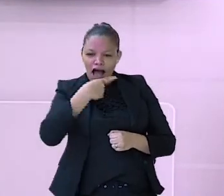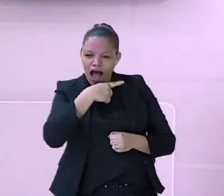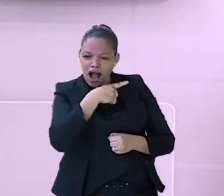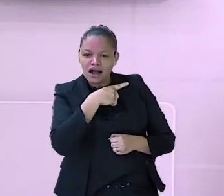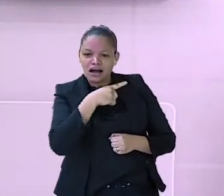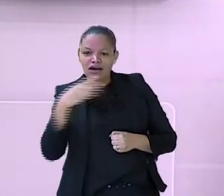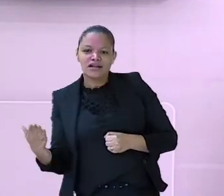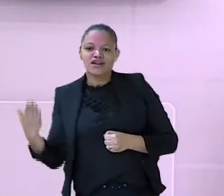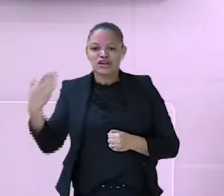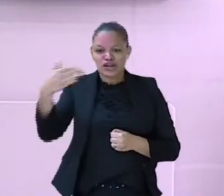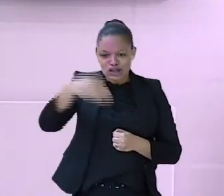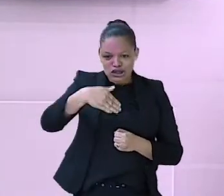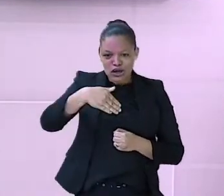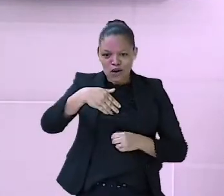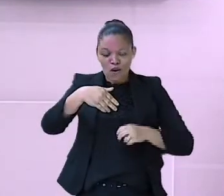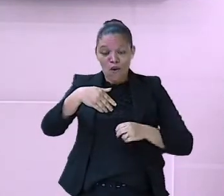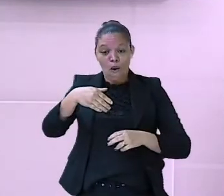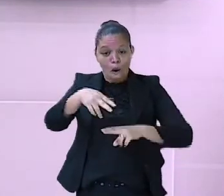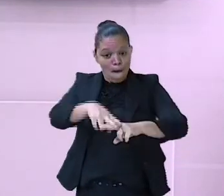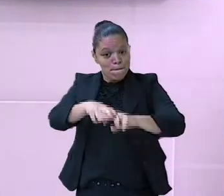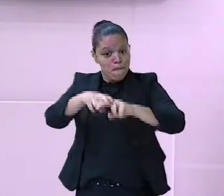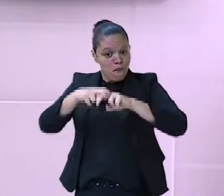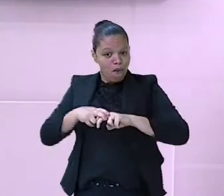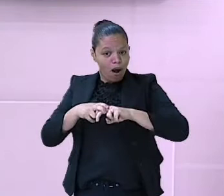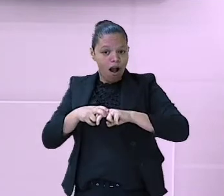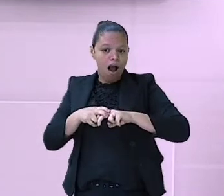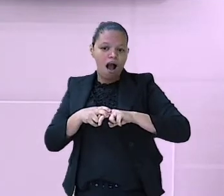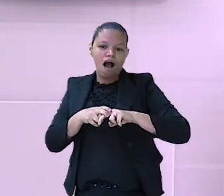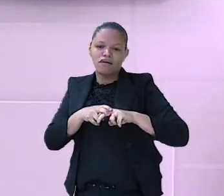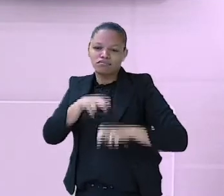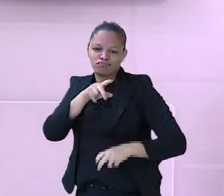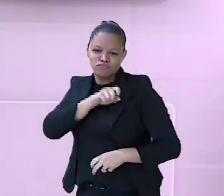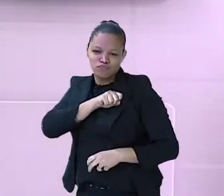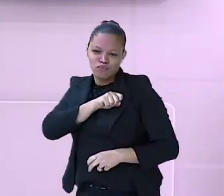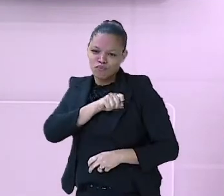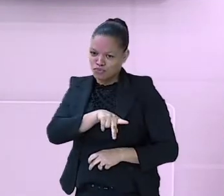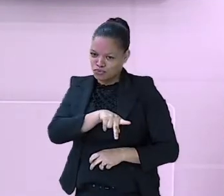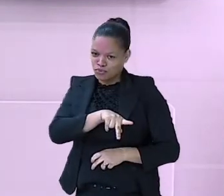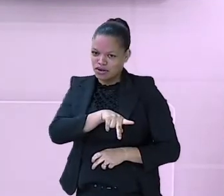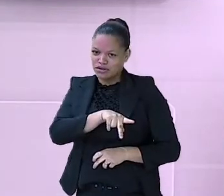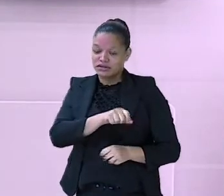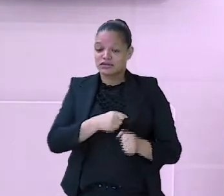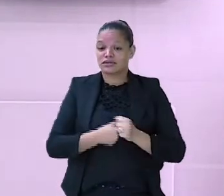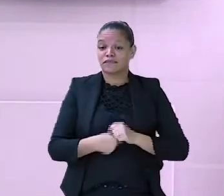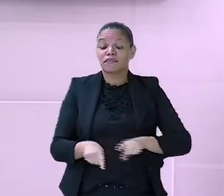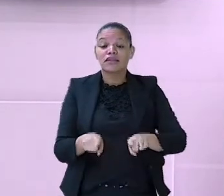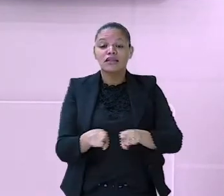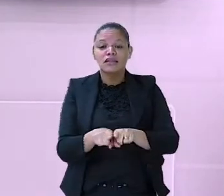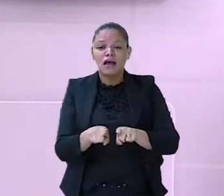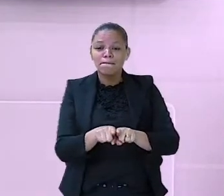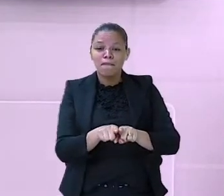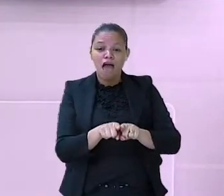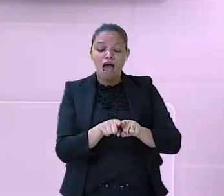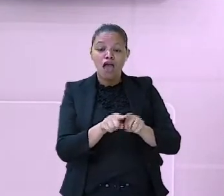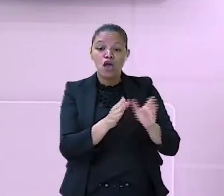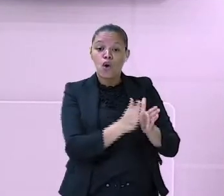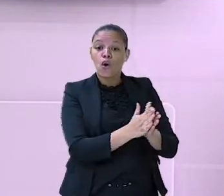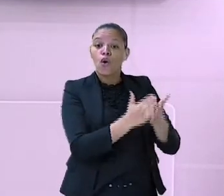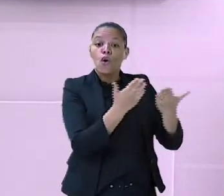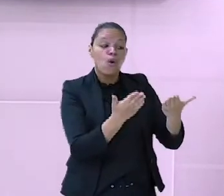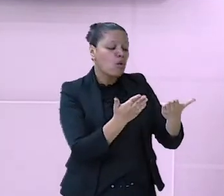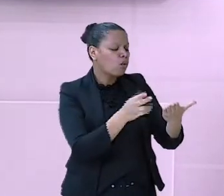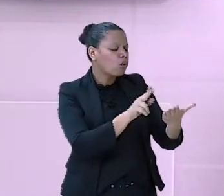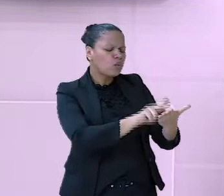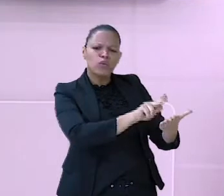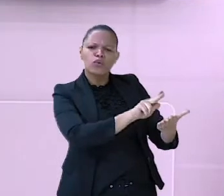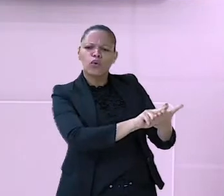Nos nossos livros didáticos, vocês vão ir percebendo que ao longo da construção do país, nós vamos tendo